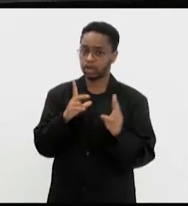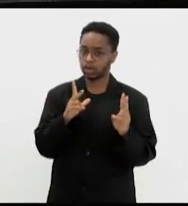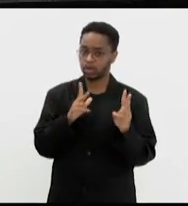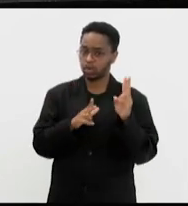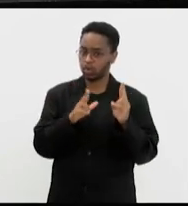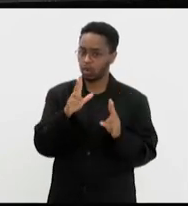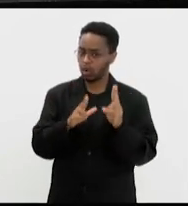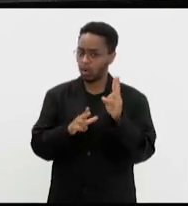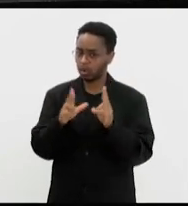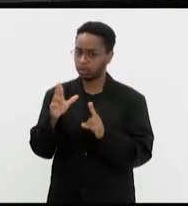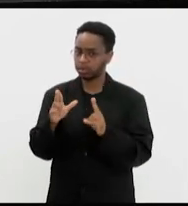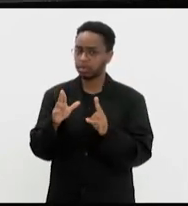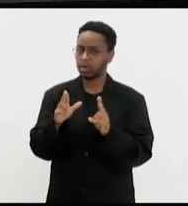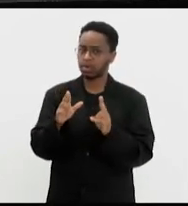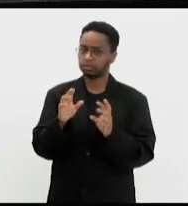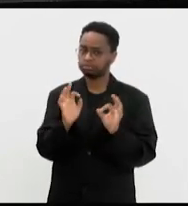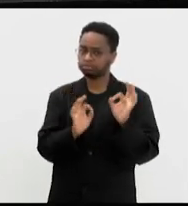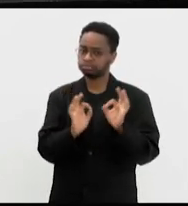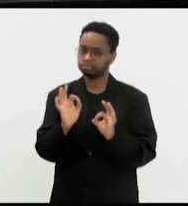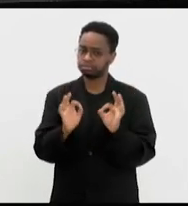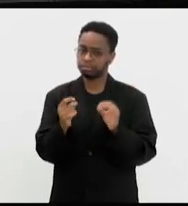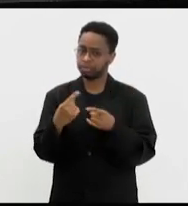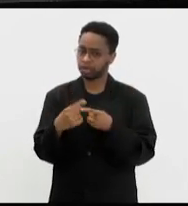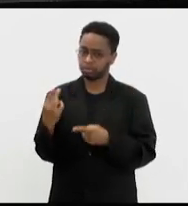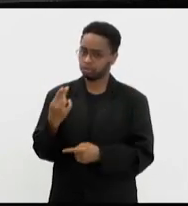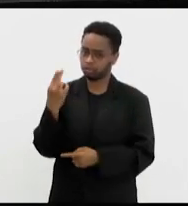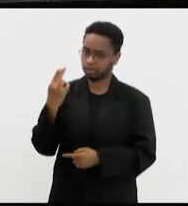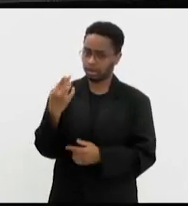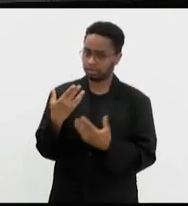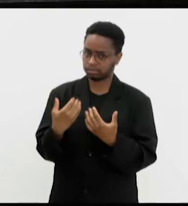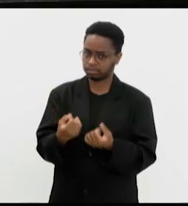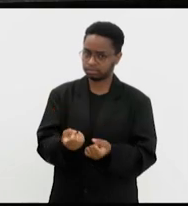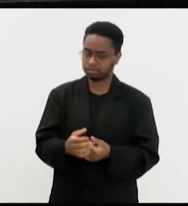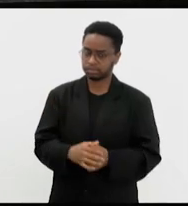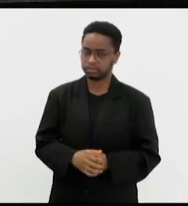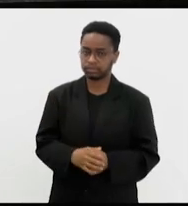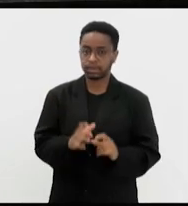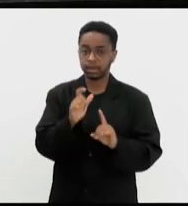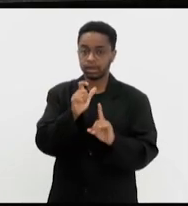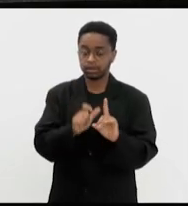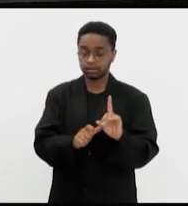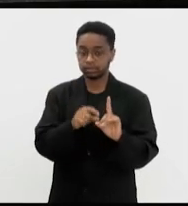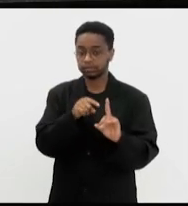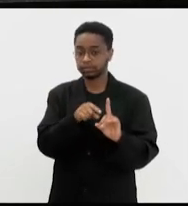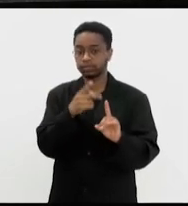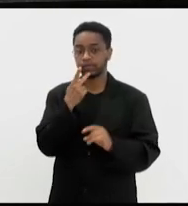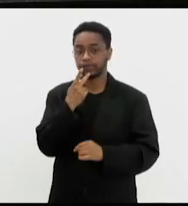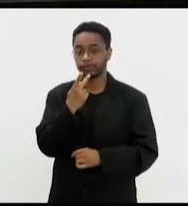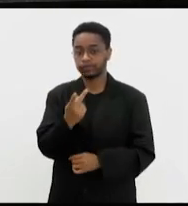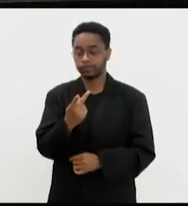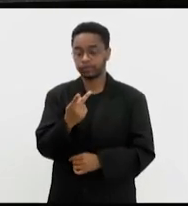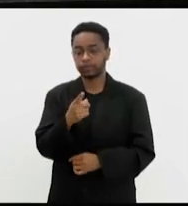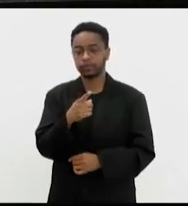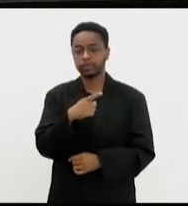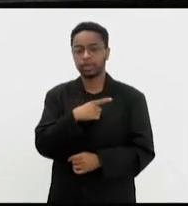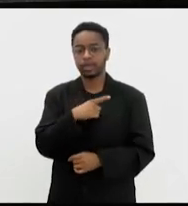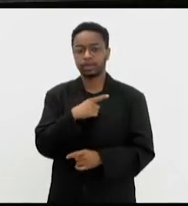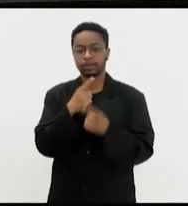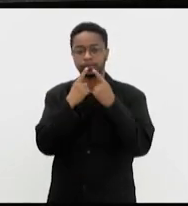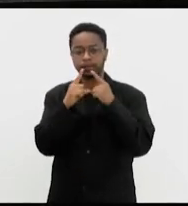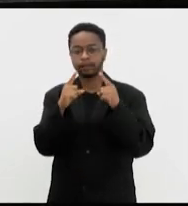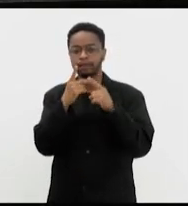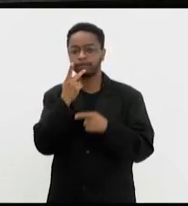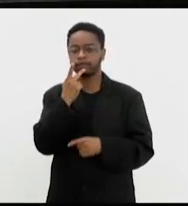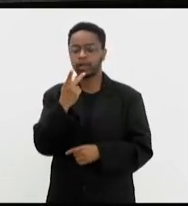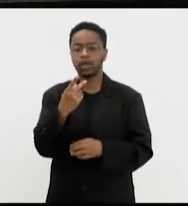recortado manipulado porque não é possível Ele disse ele faz um questionamento dizendo